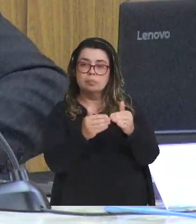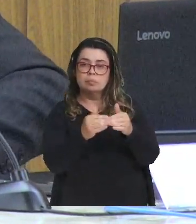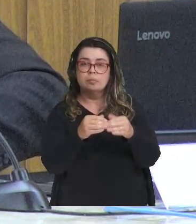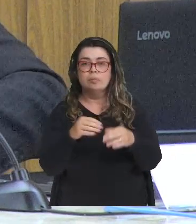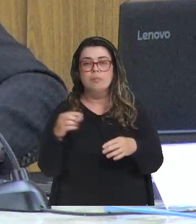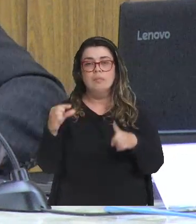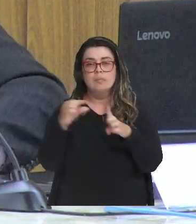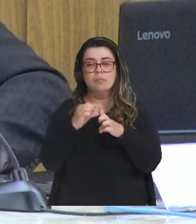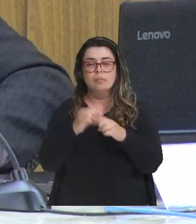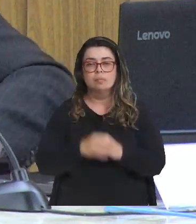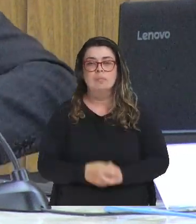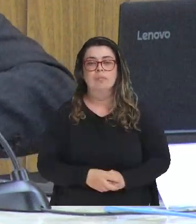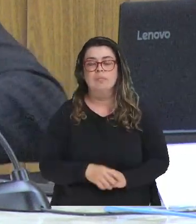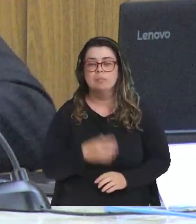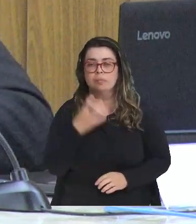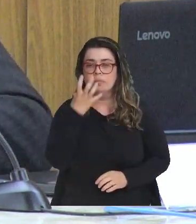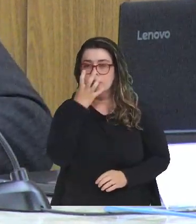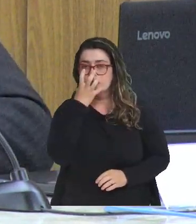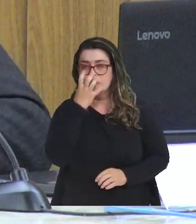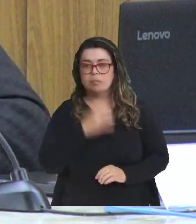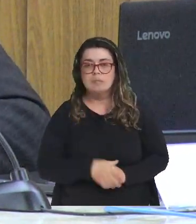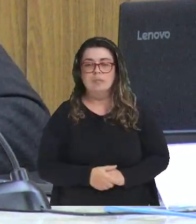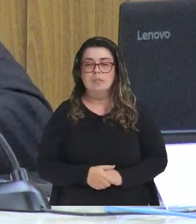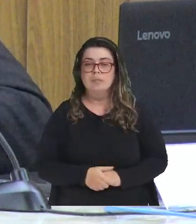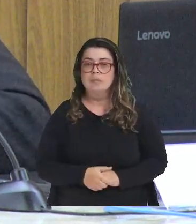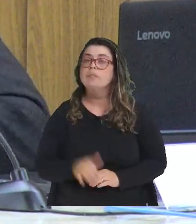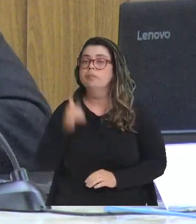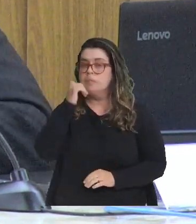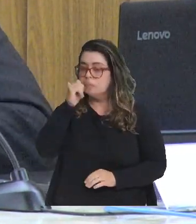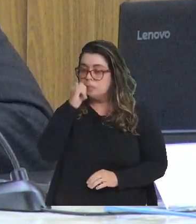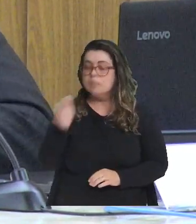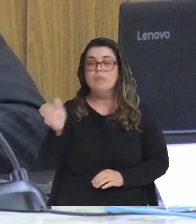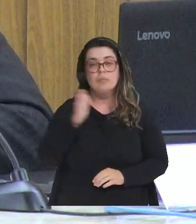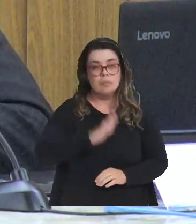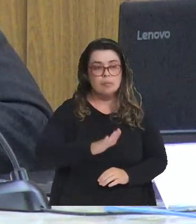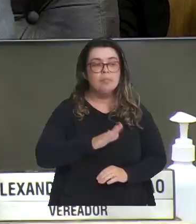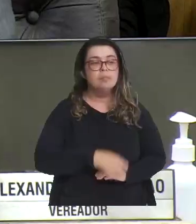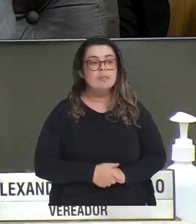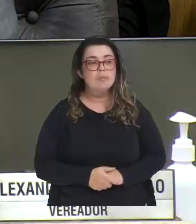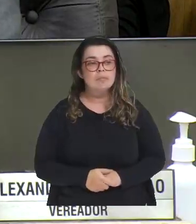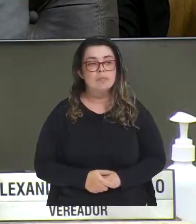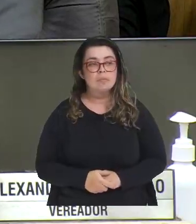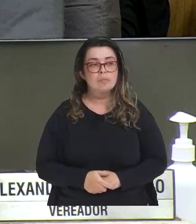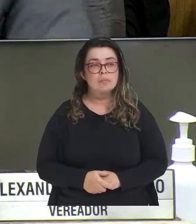senhor presidente. Pela ordem, vereador Alexandre. Registrar minha presença também. Presença Obrigado. Registrada.